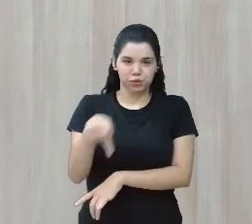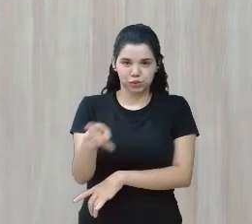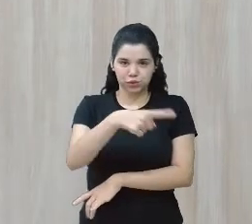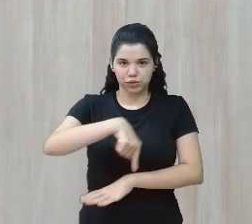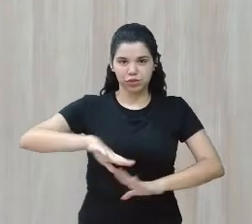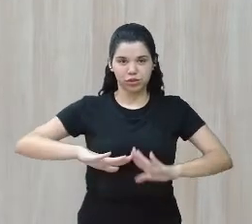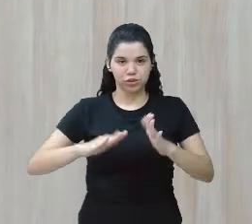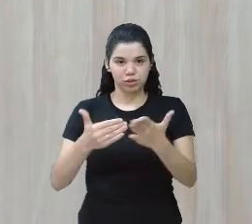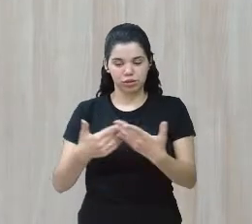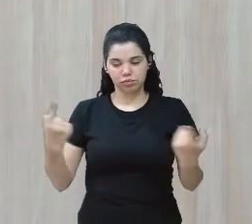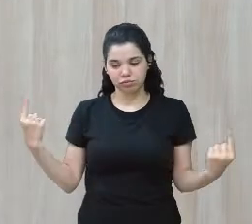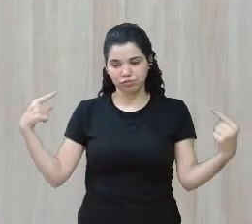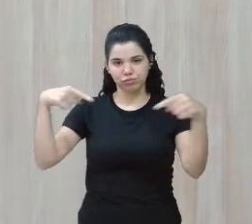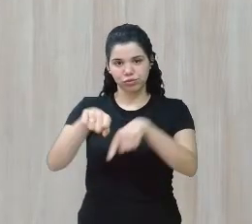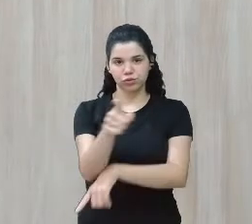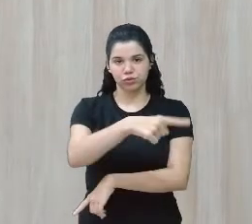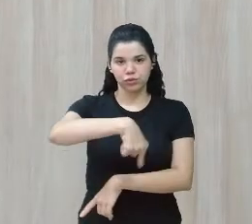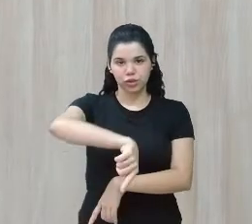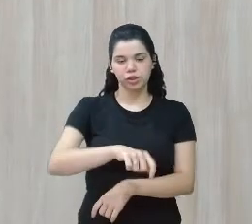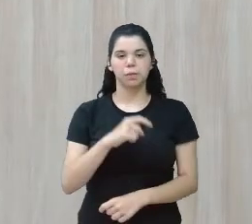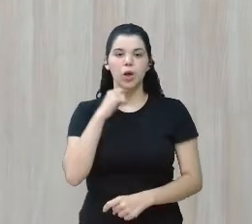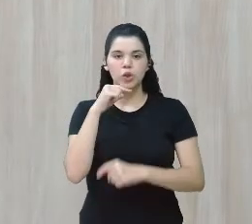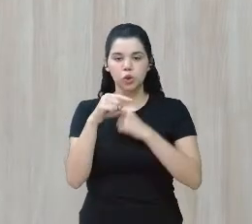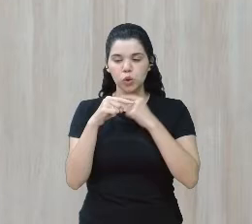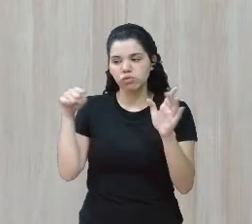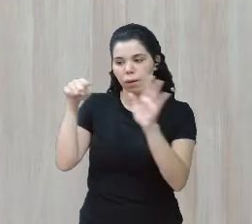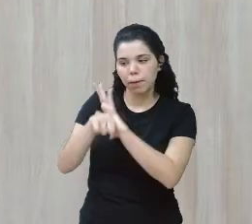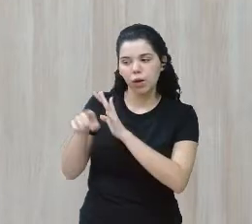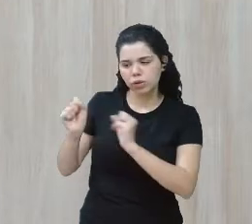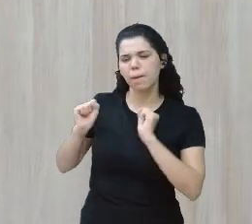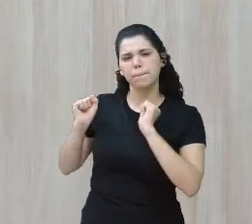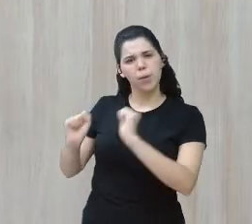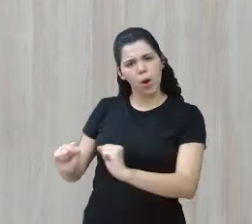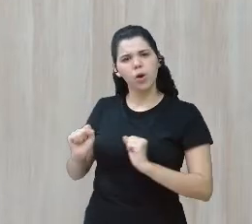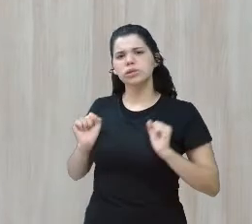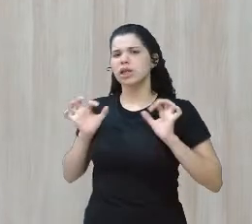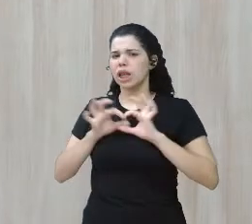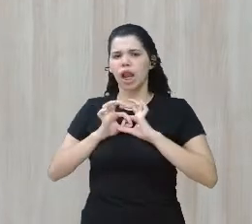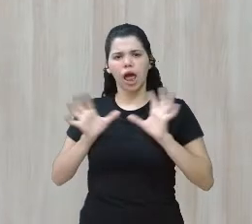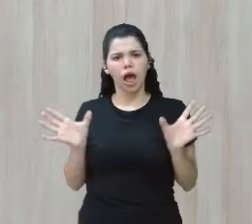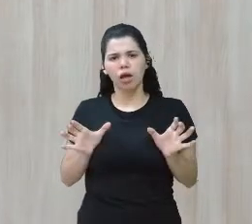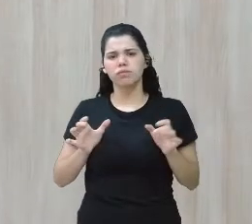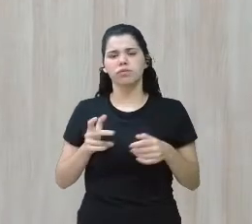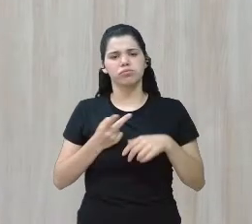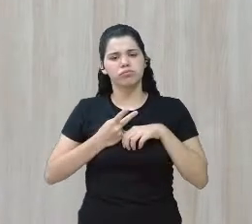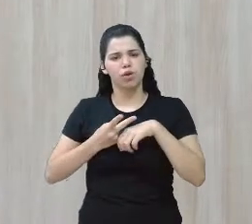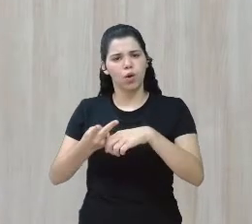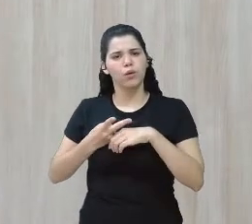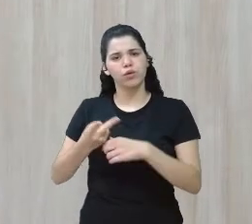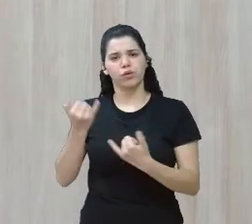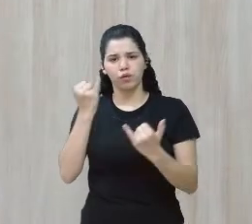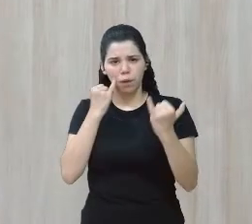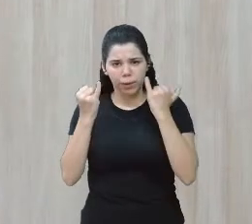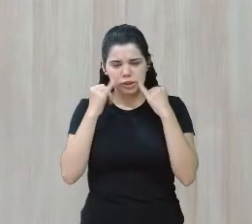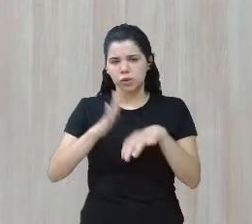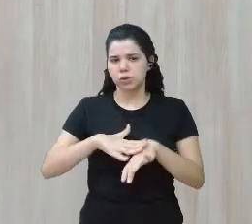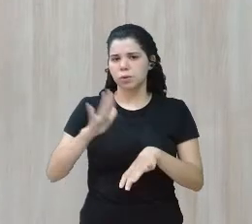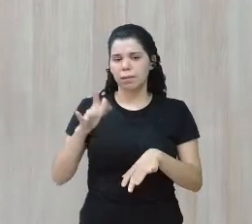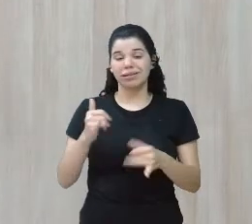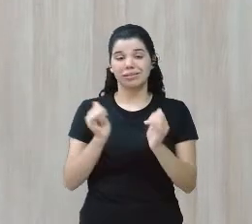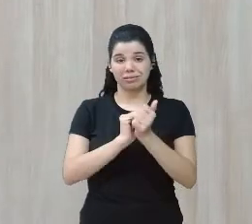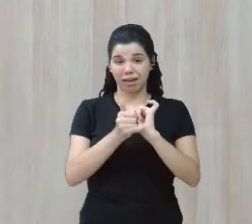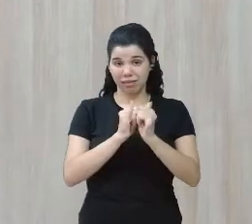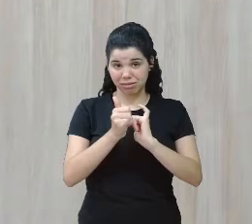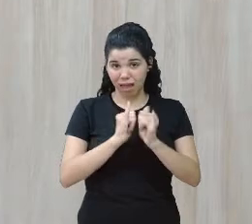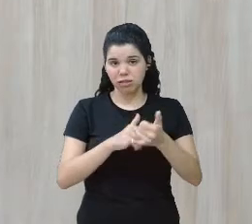ele é o grande aliado de vocês que pode tirar as dúvidas. Cheguem perto, perguntem, né? Busquem mais informações. A internet